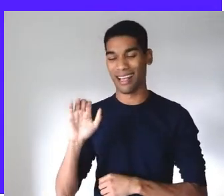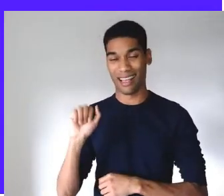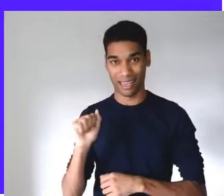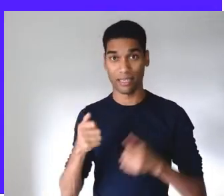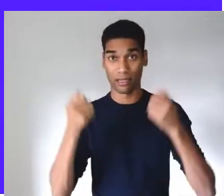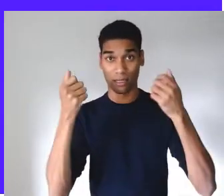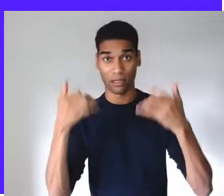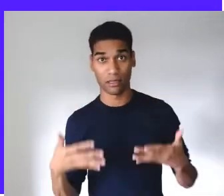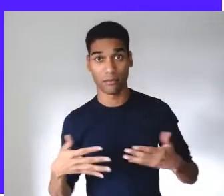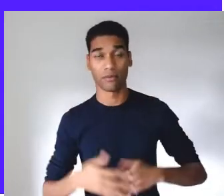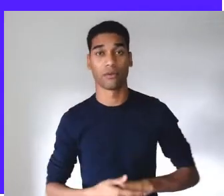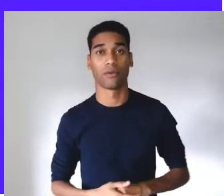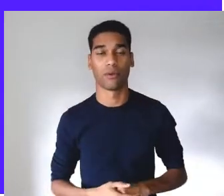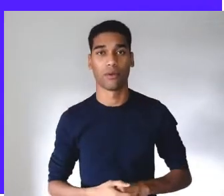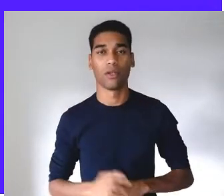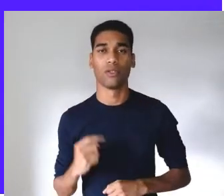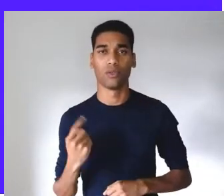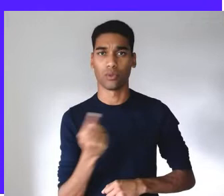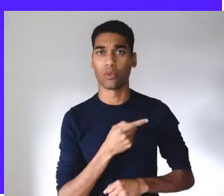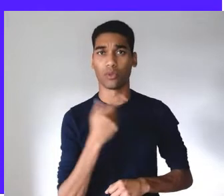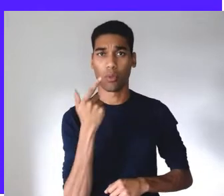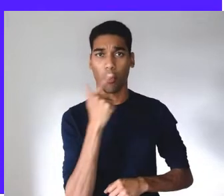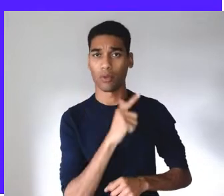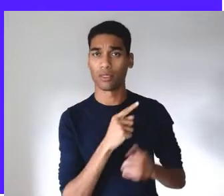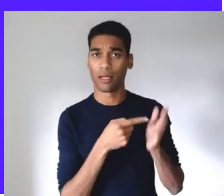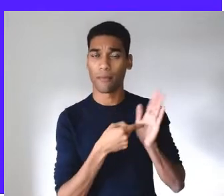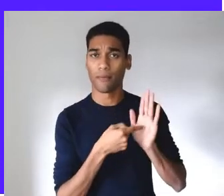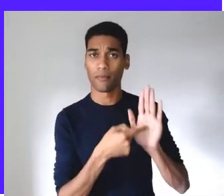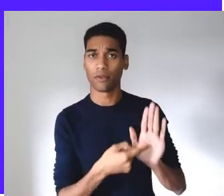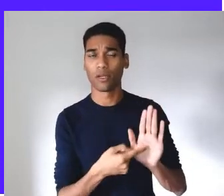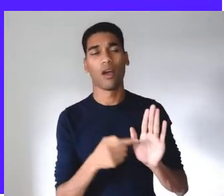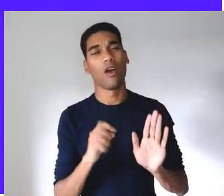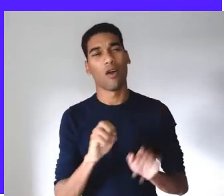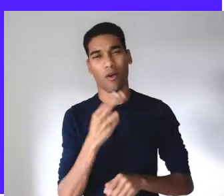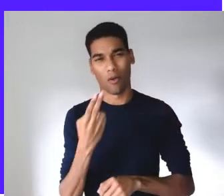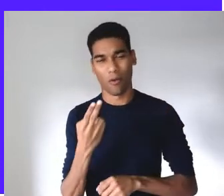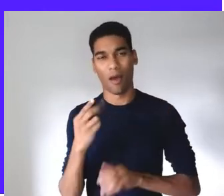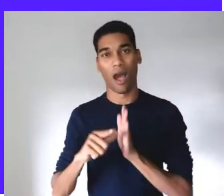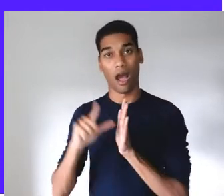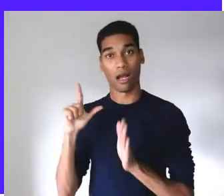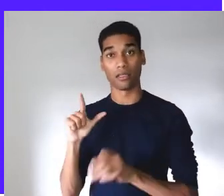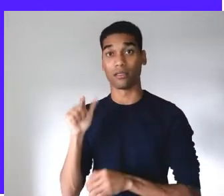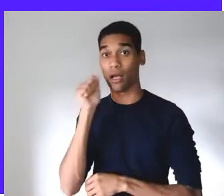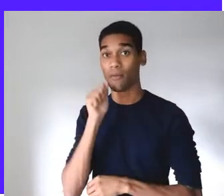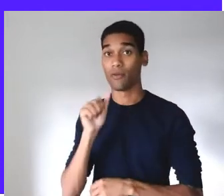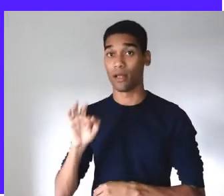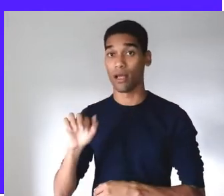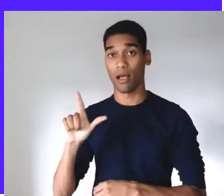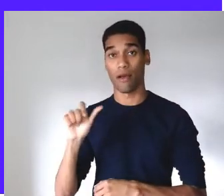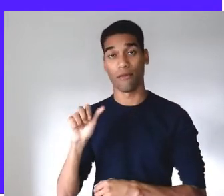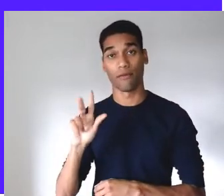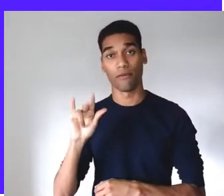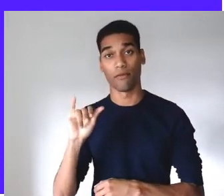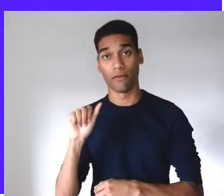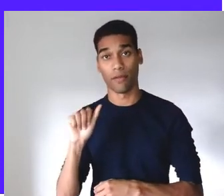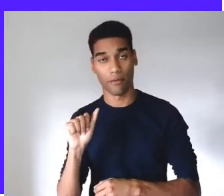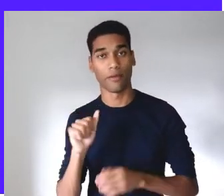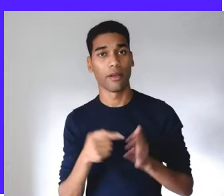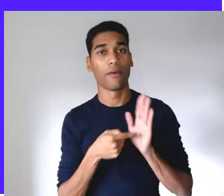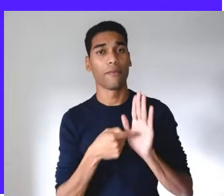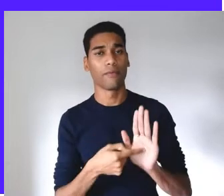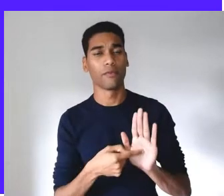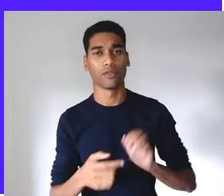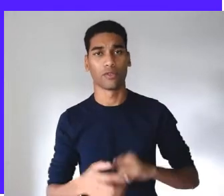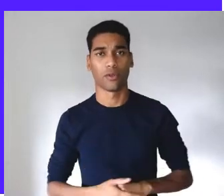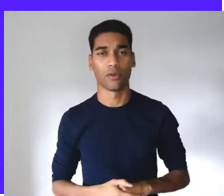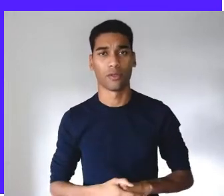apresentar um lado, ou mesmo a Flavinha também falou disso, né, qualquer tem uma tendência de classificar de ativismo